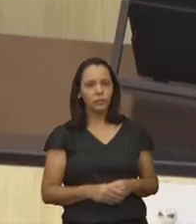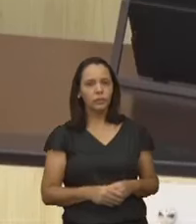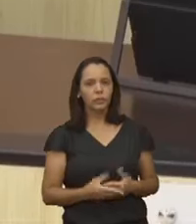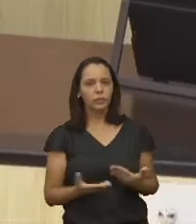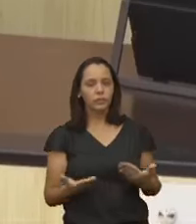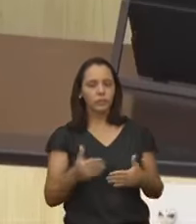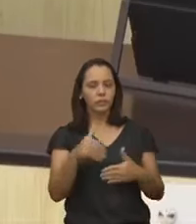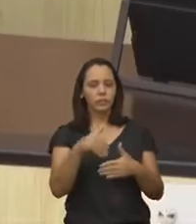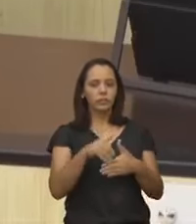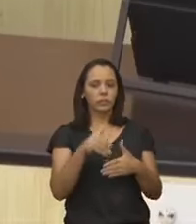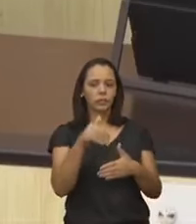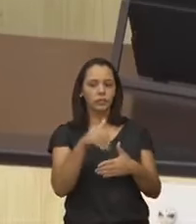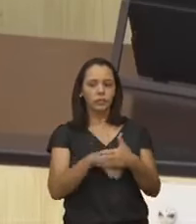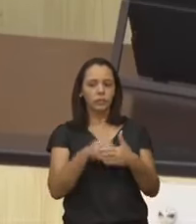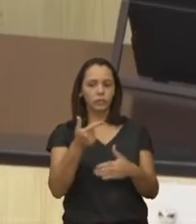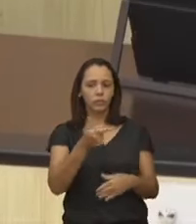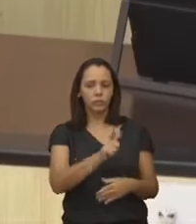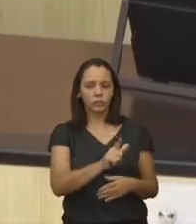vereadores.